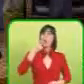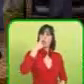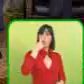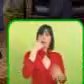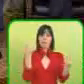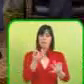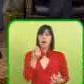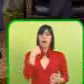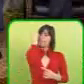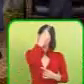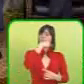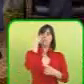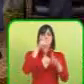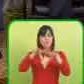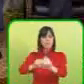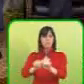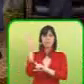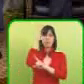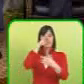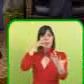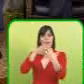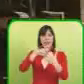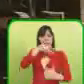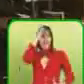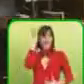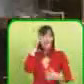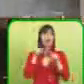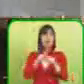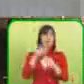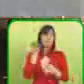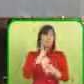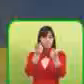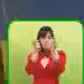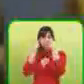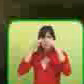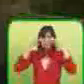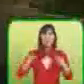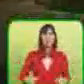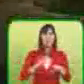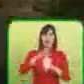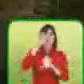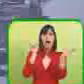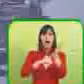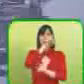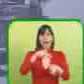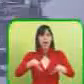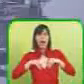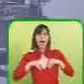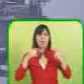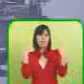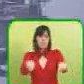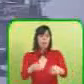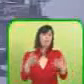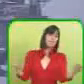Barroso foi um dos rostos da invasão e da guerra do Iraque numa submissão absoluta aos Estados Unidos da América.